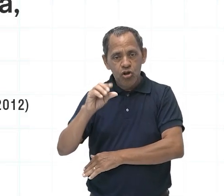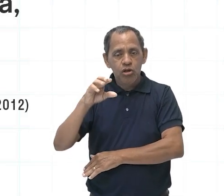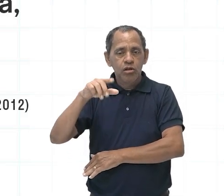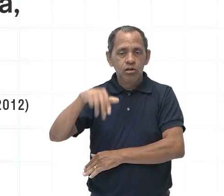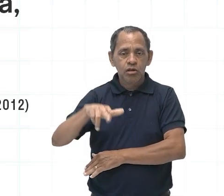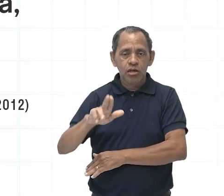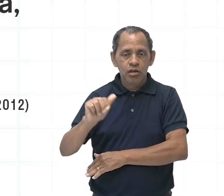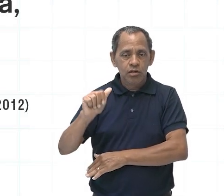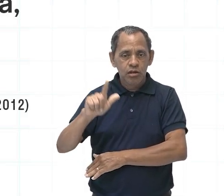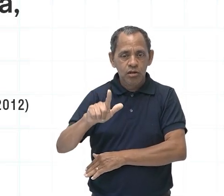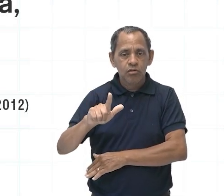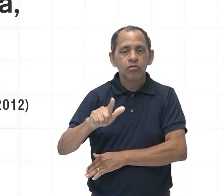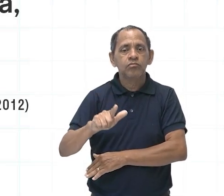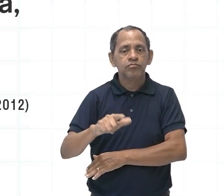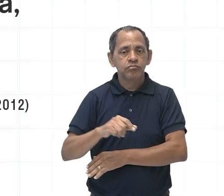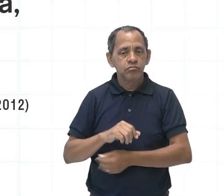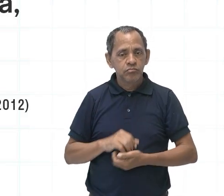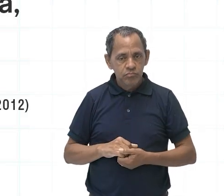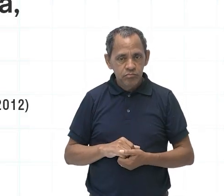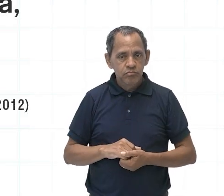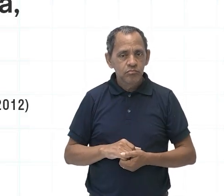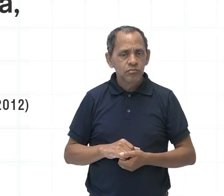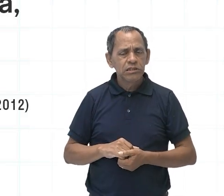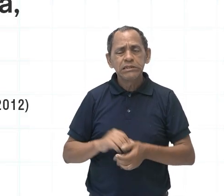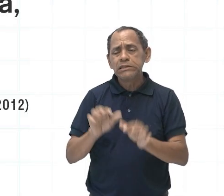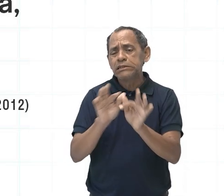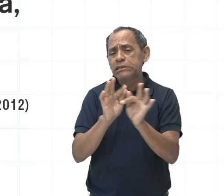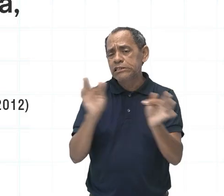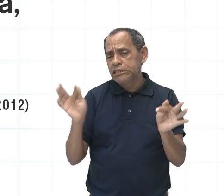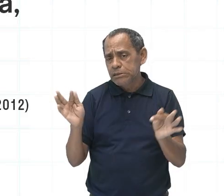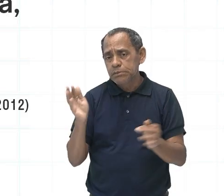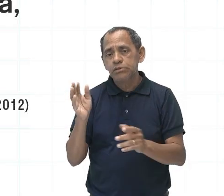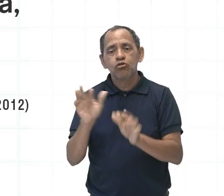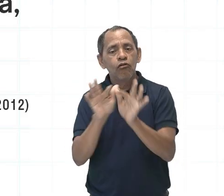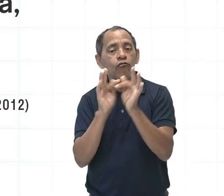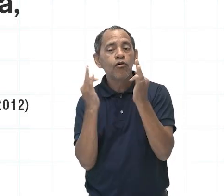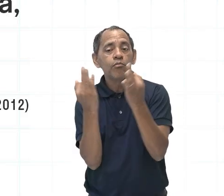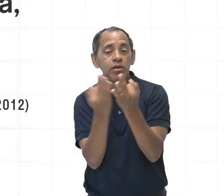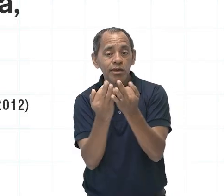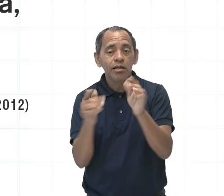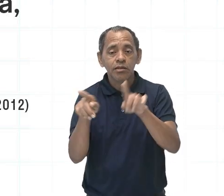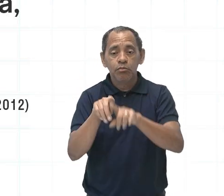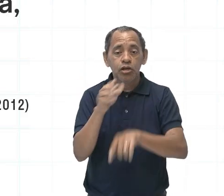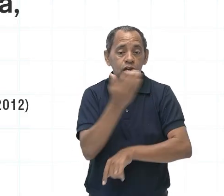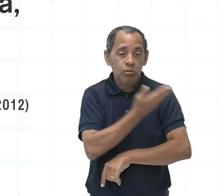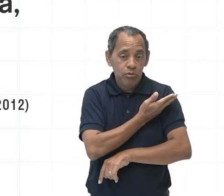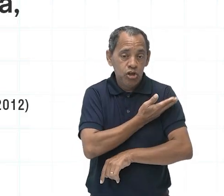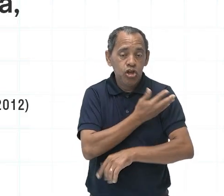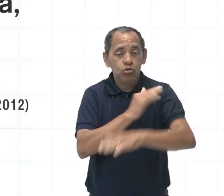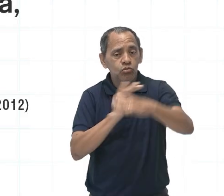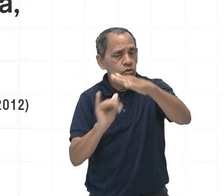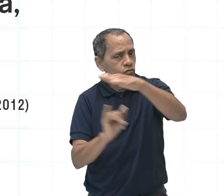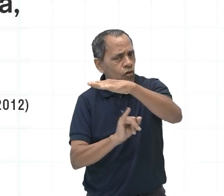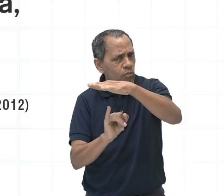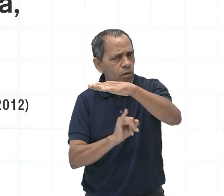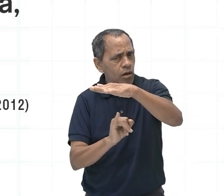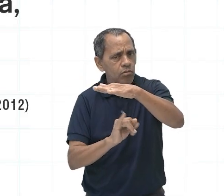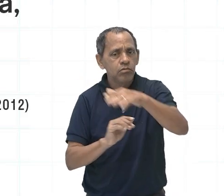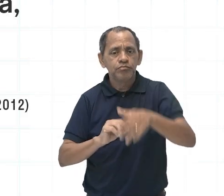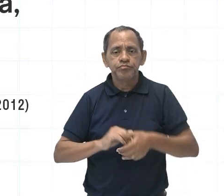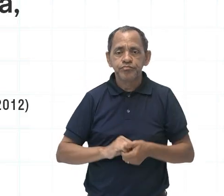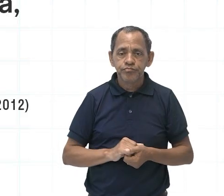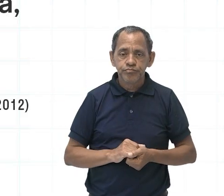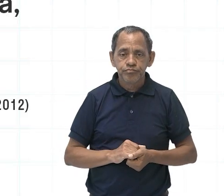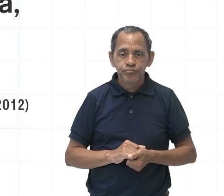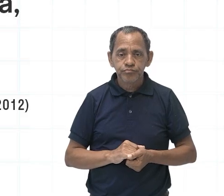falamos mais à vontade com a nossa família e nossos amigos, não é? Isso é ser informal, ser, né, mais, vamos dizer